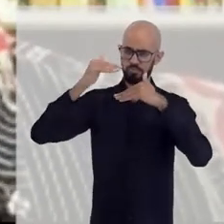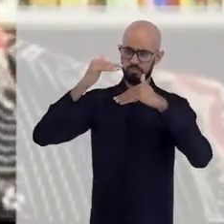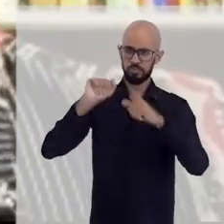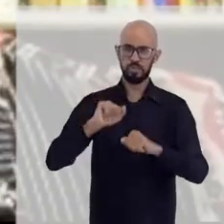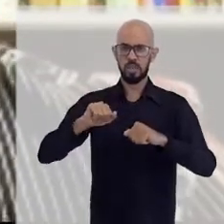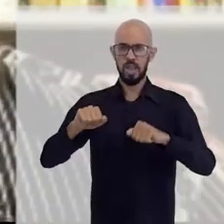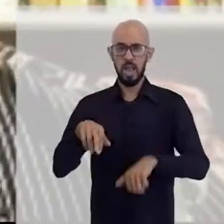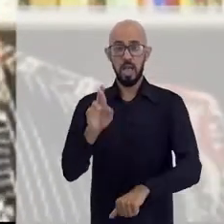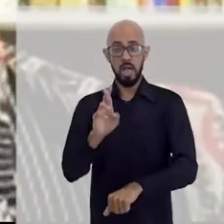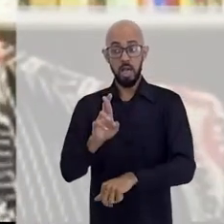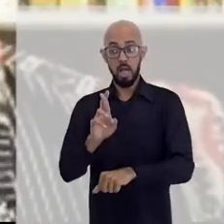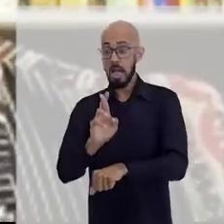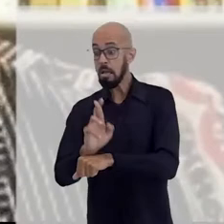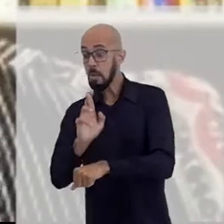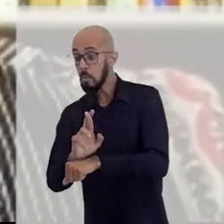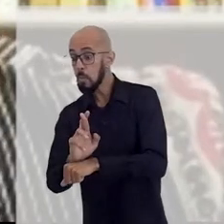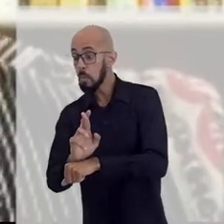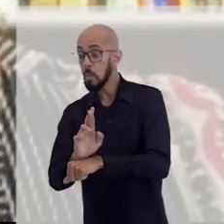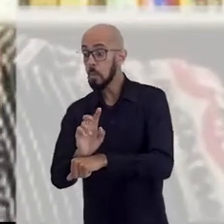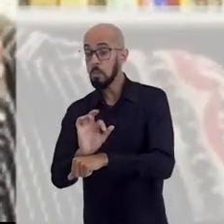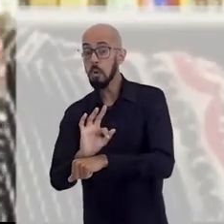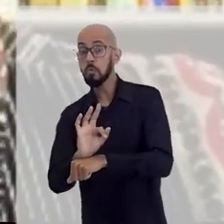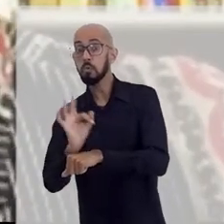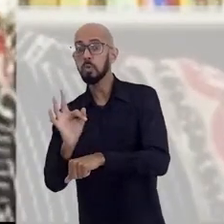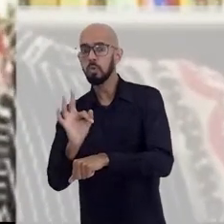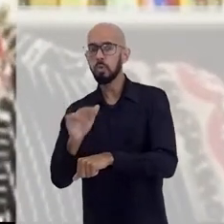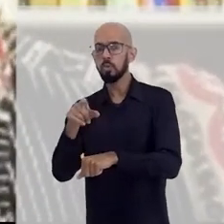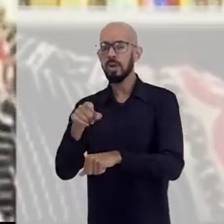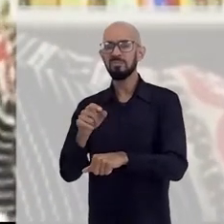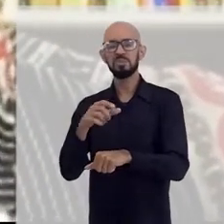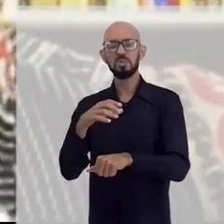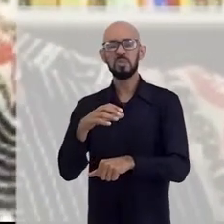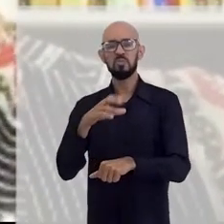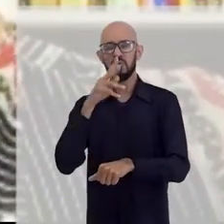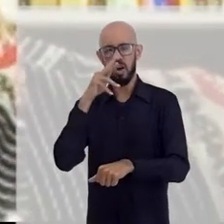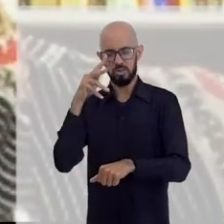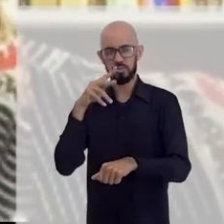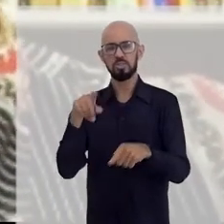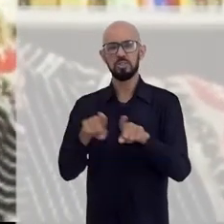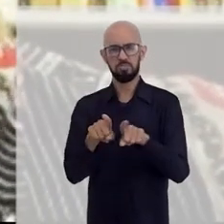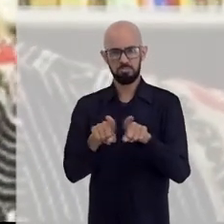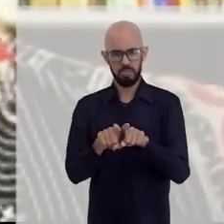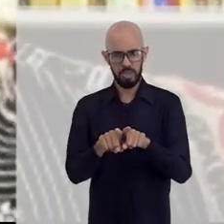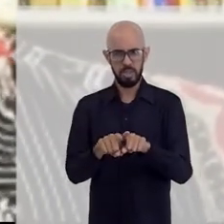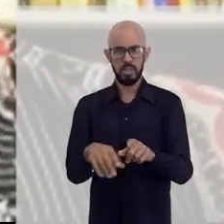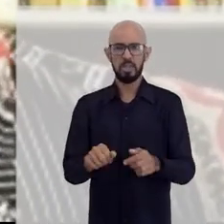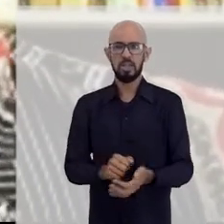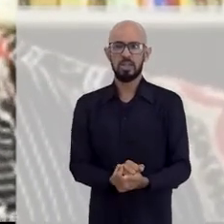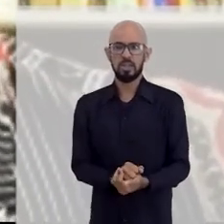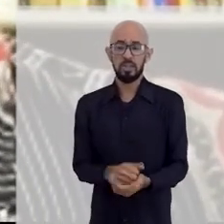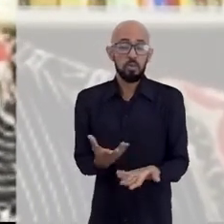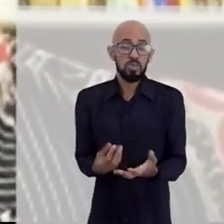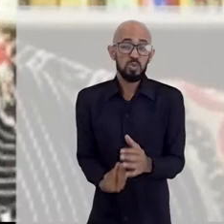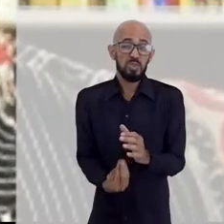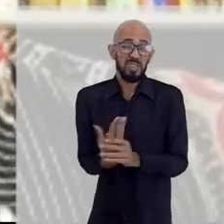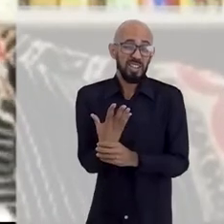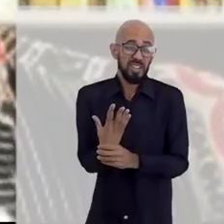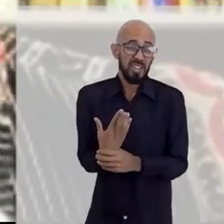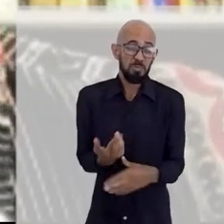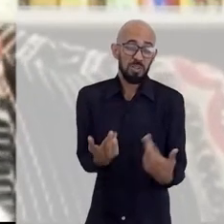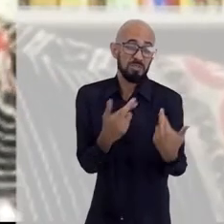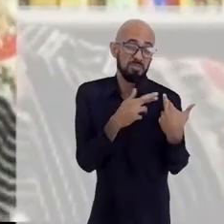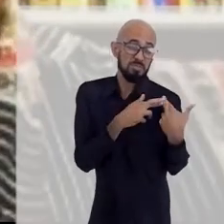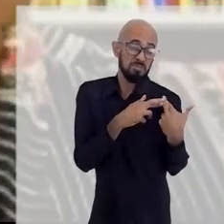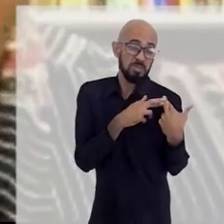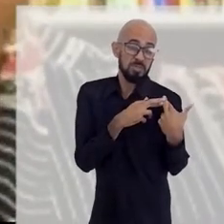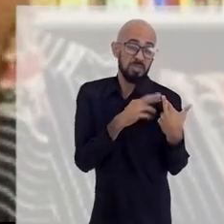espaço, a expectativa é muito grande em relação ao que você é capaz de fazer, e aí isso te dá essa carga de responsabilidade que